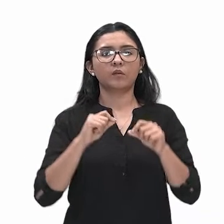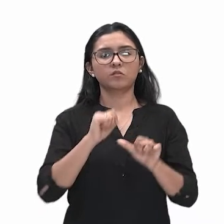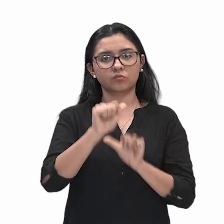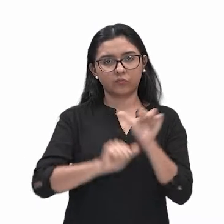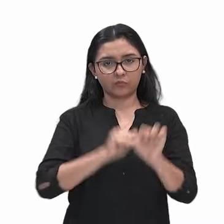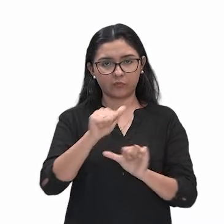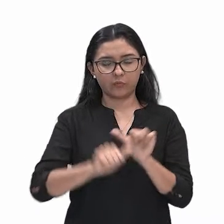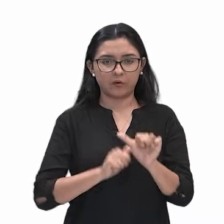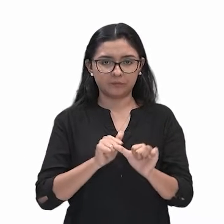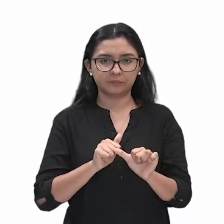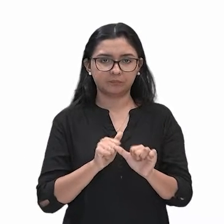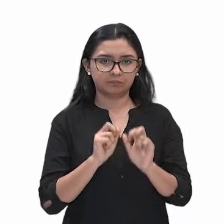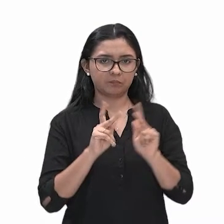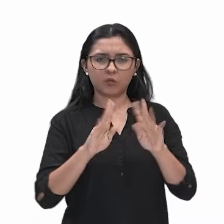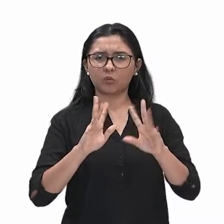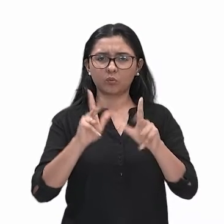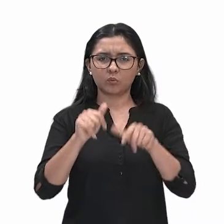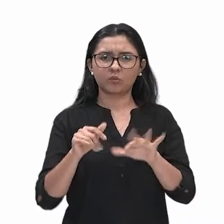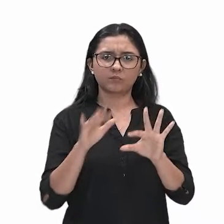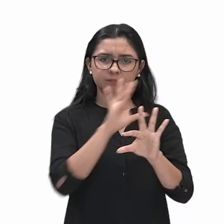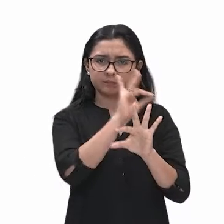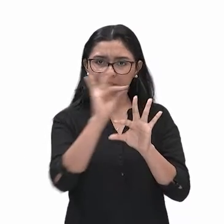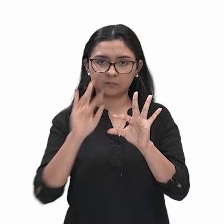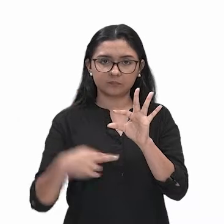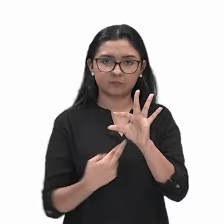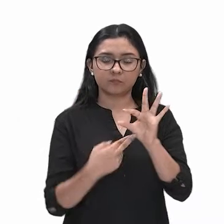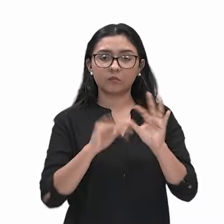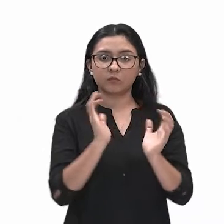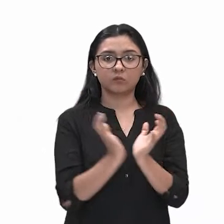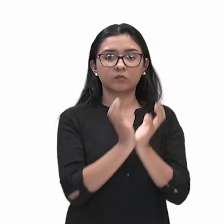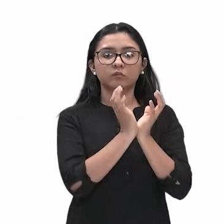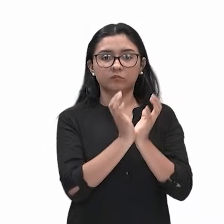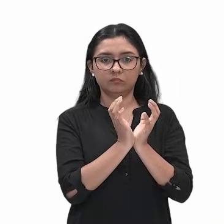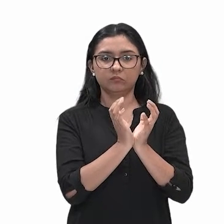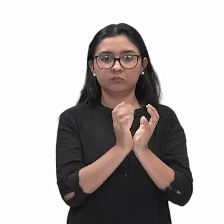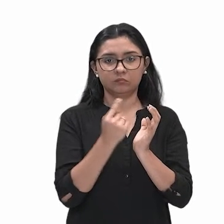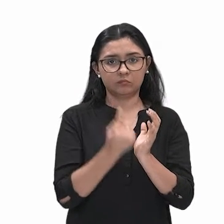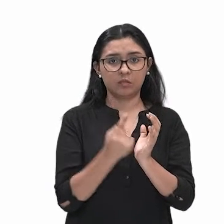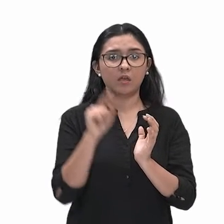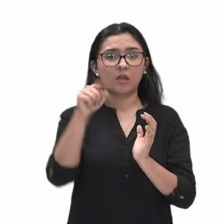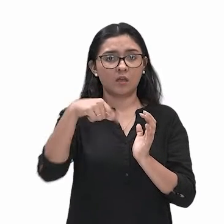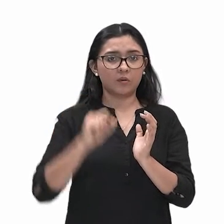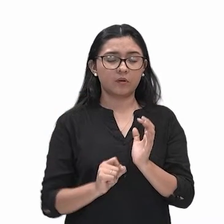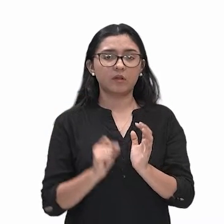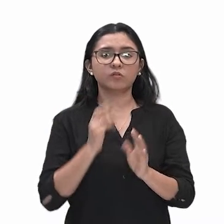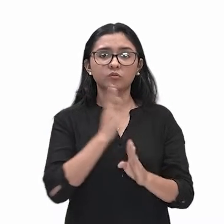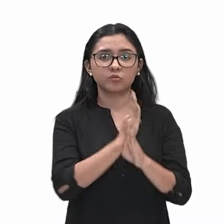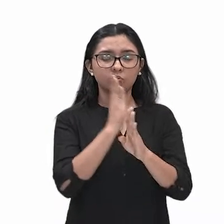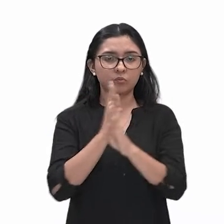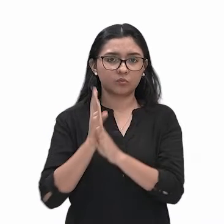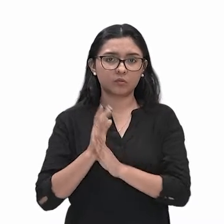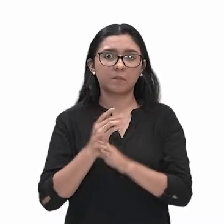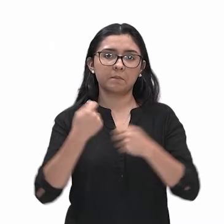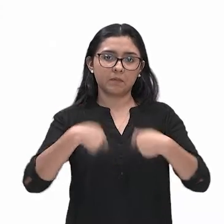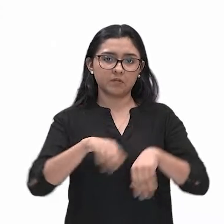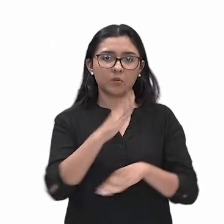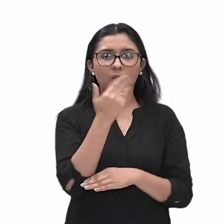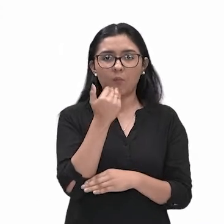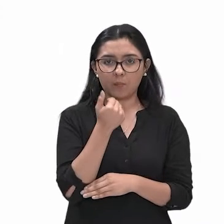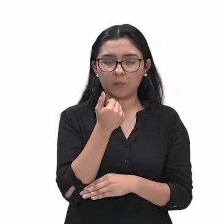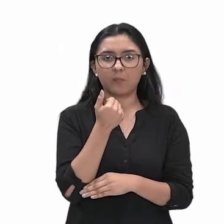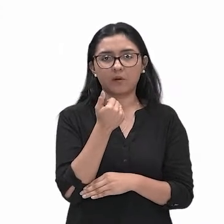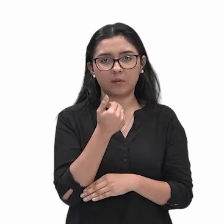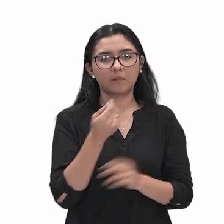sintetizá-los, tá? Então, todo aminoácido classificado como essencial vai ser aquele que eu preciso me alimentar